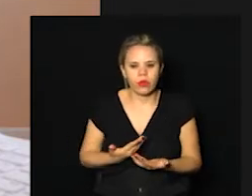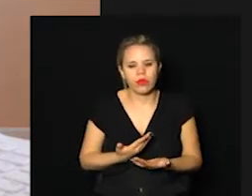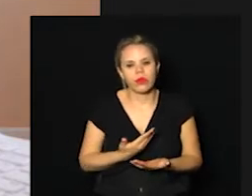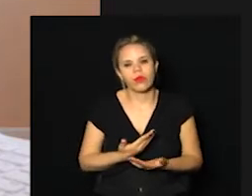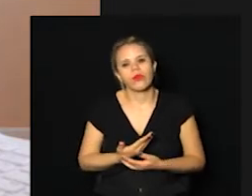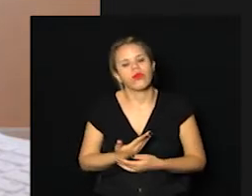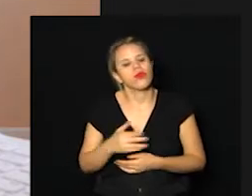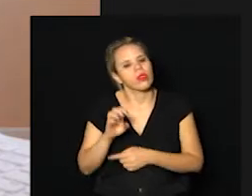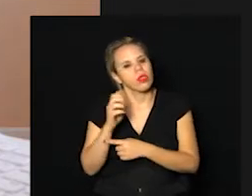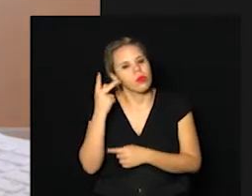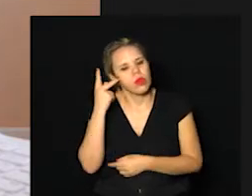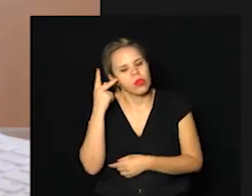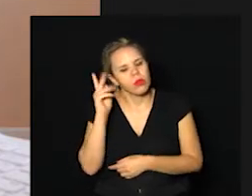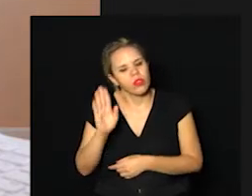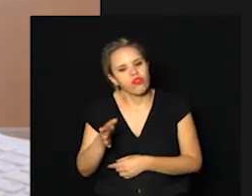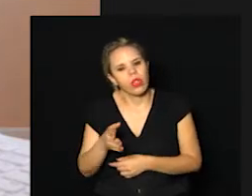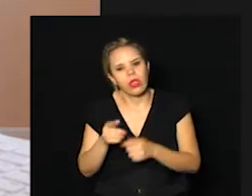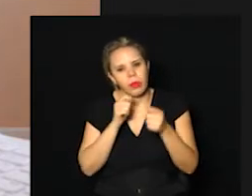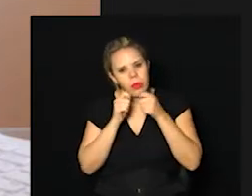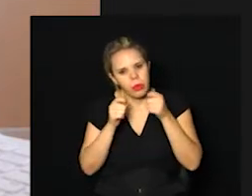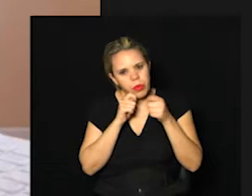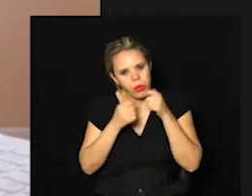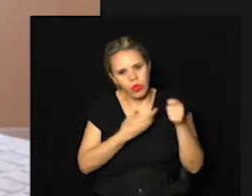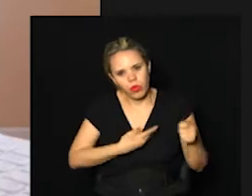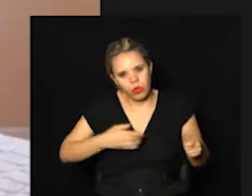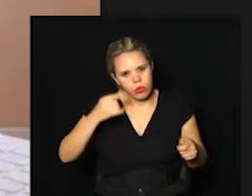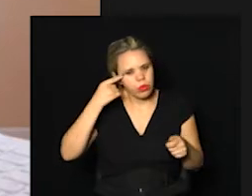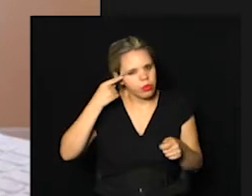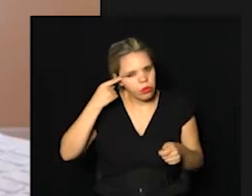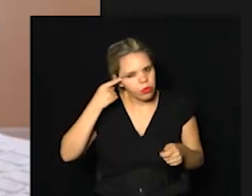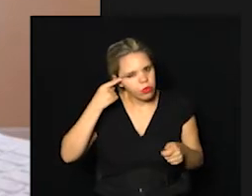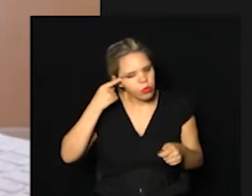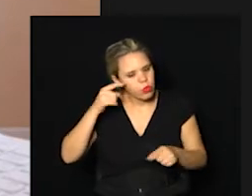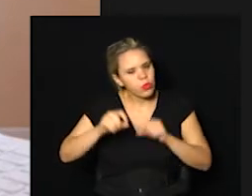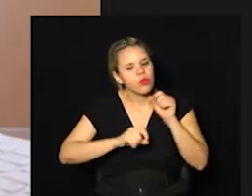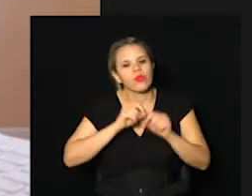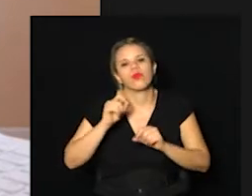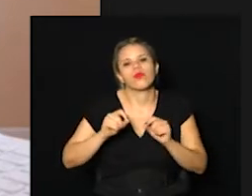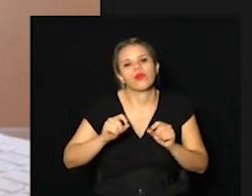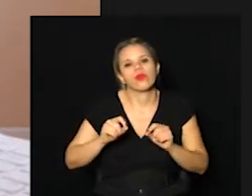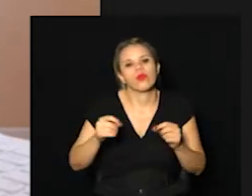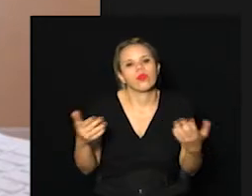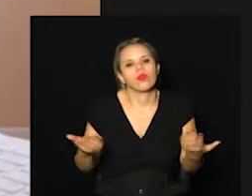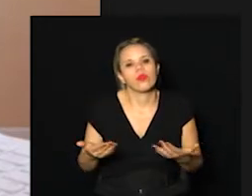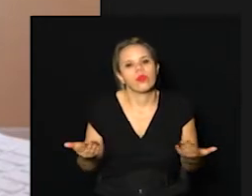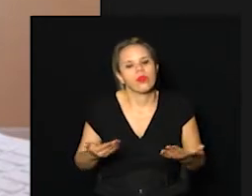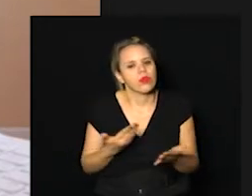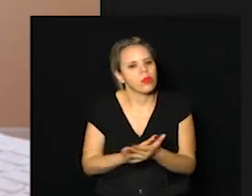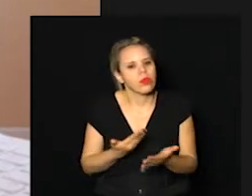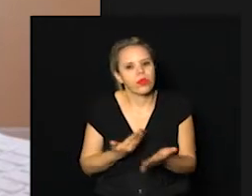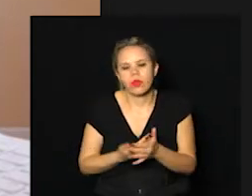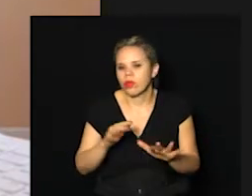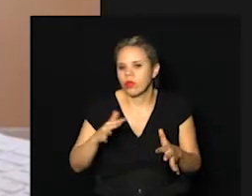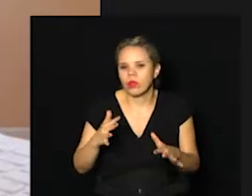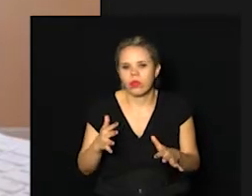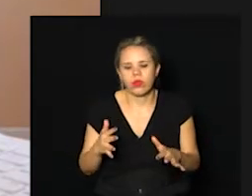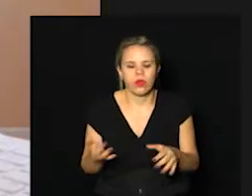que também já deu uma entrevista ao governador João Dória Júnior dizendo o seguinte, que agora as aulas talvez não